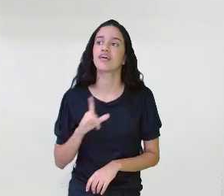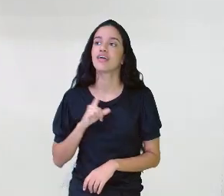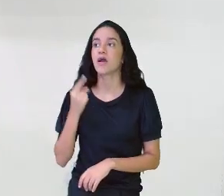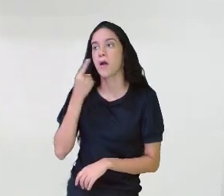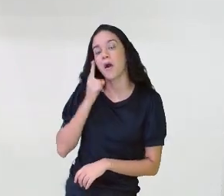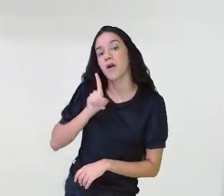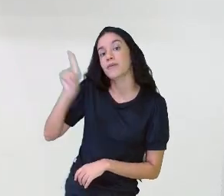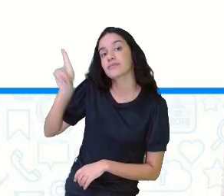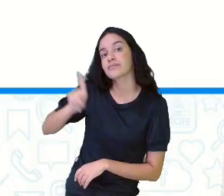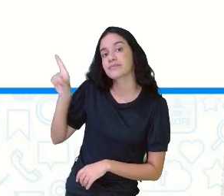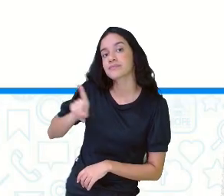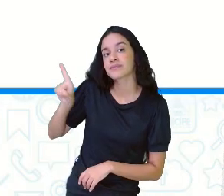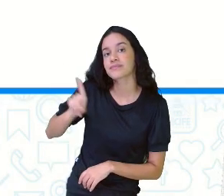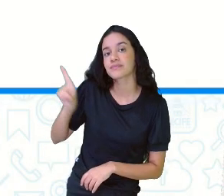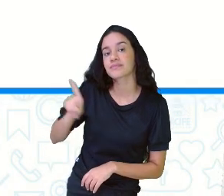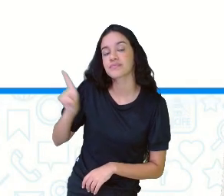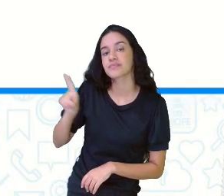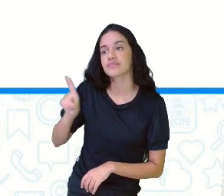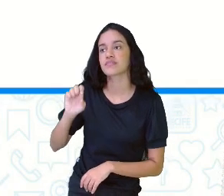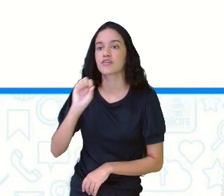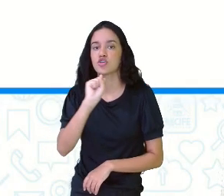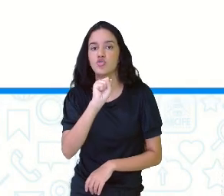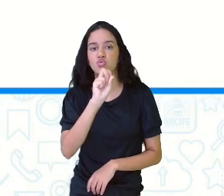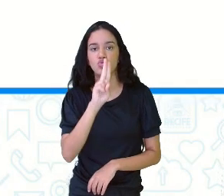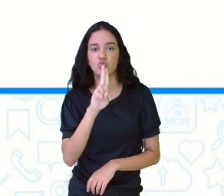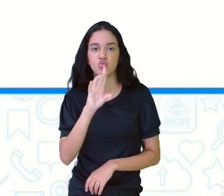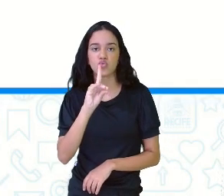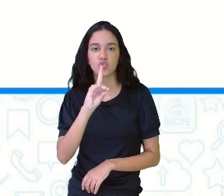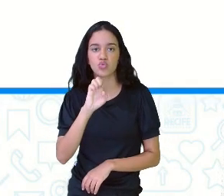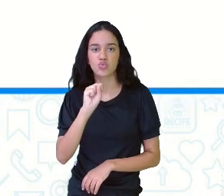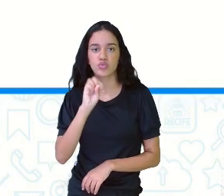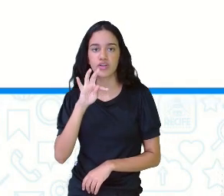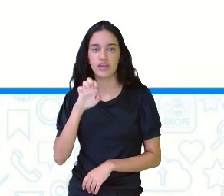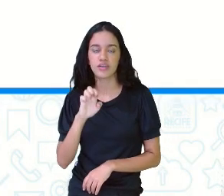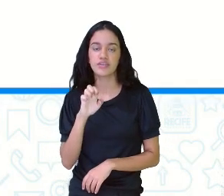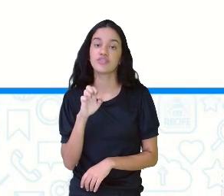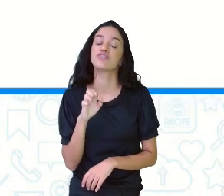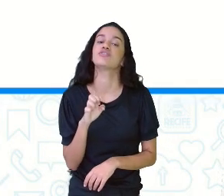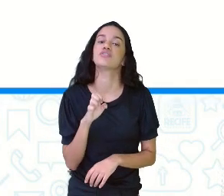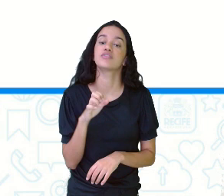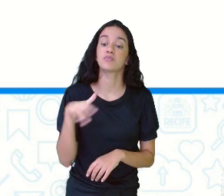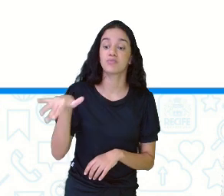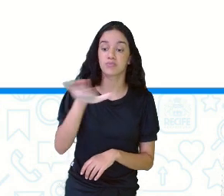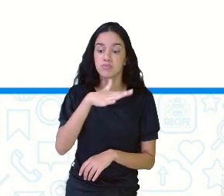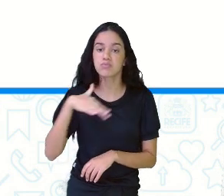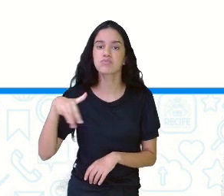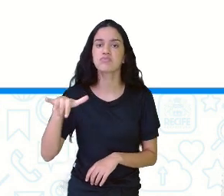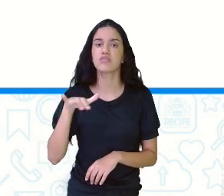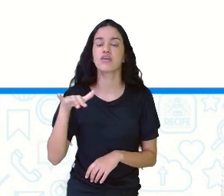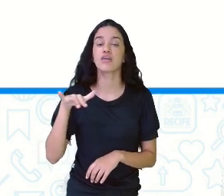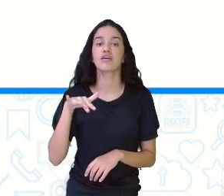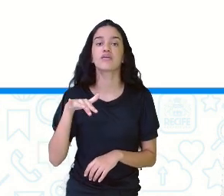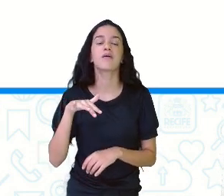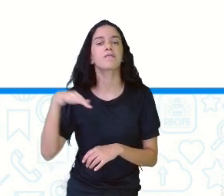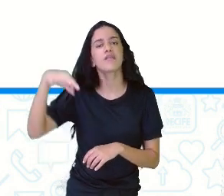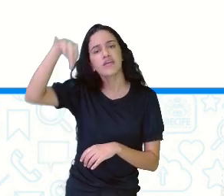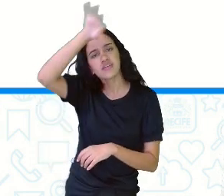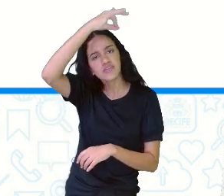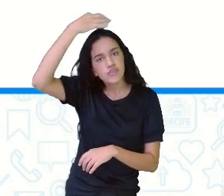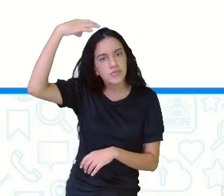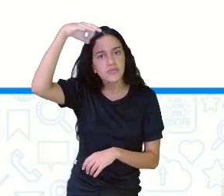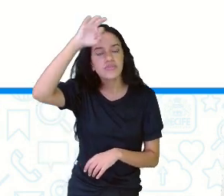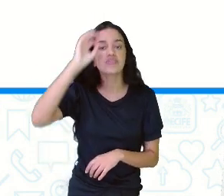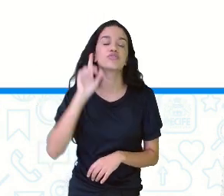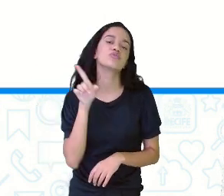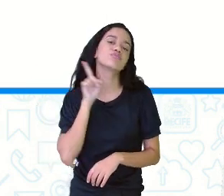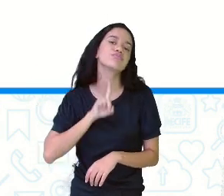pode falar imediatamente sobre desenvolvimento econômico. Os estados da região sudeste são Espírito Santo,